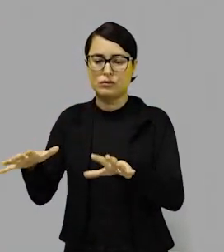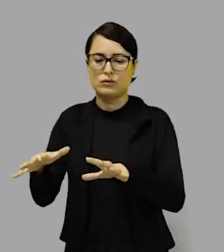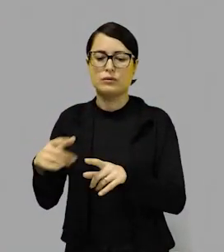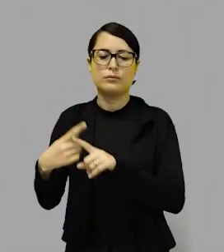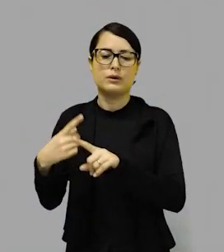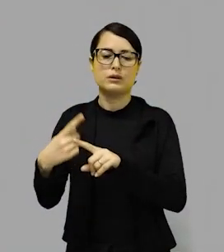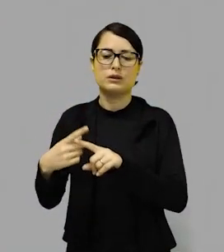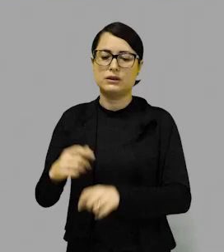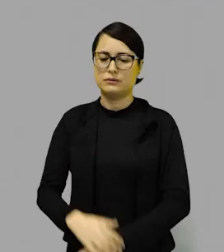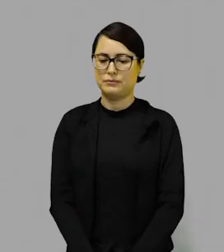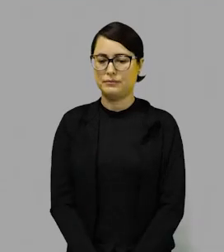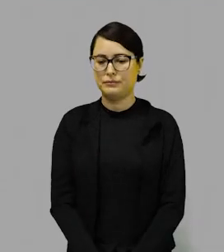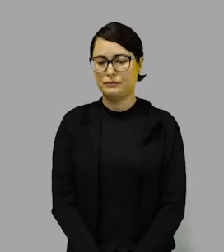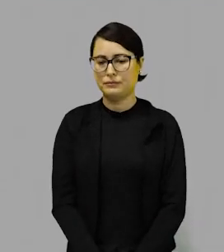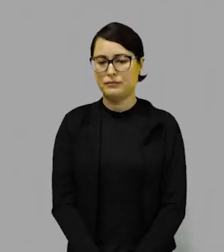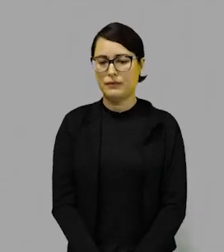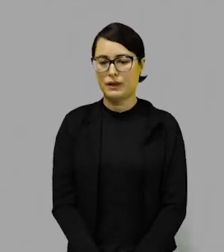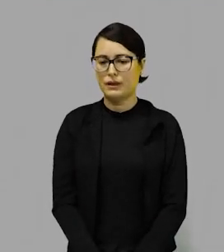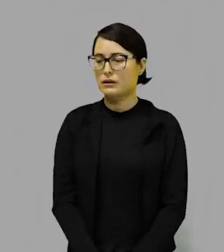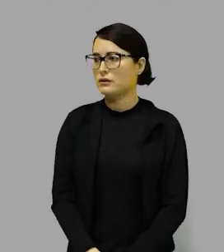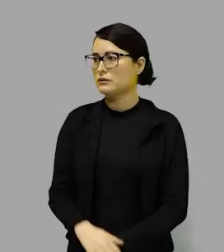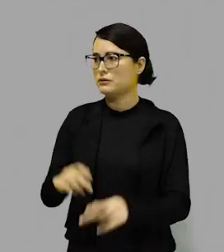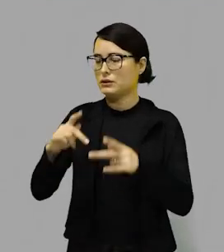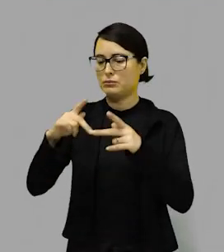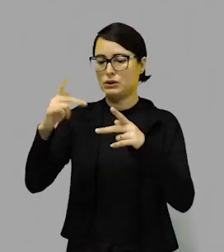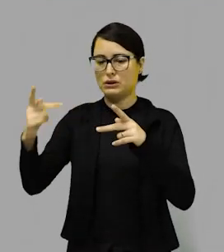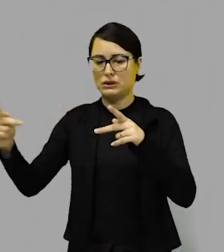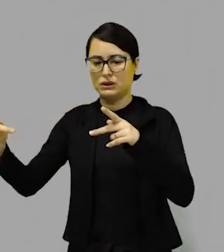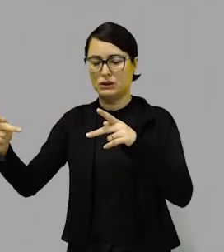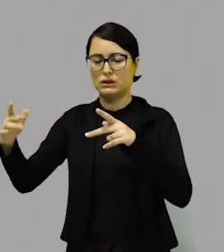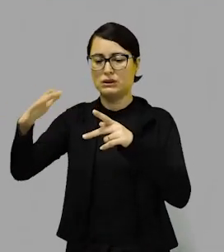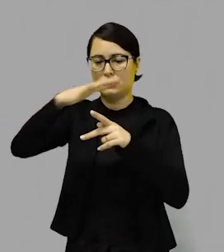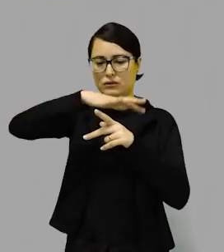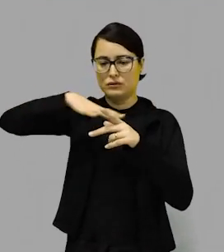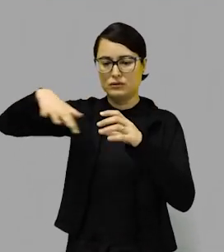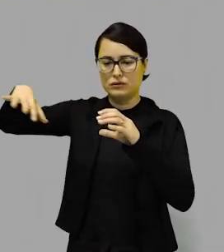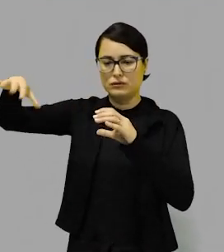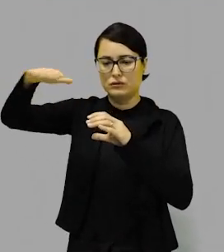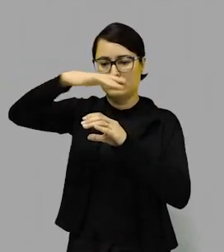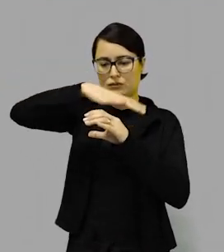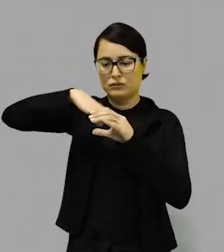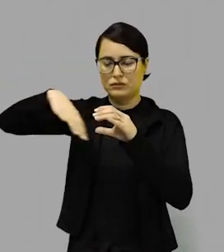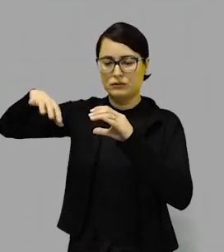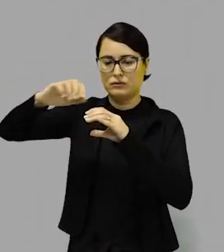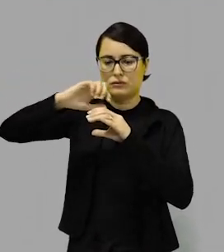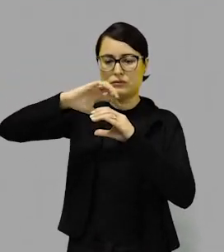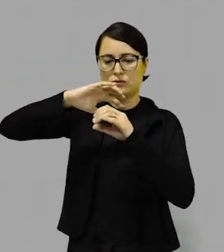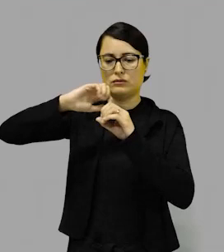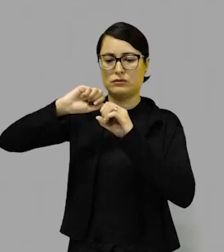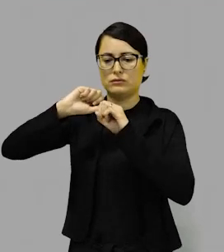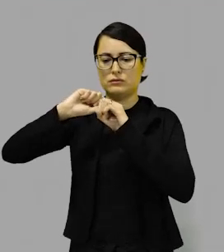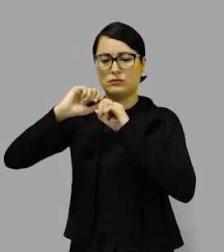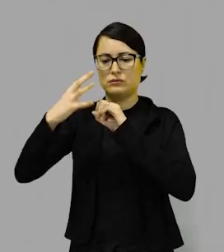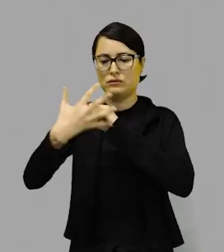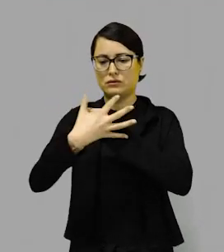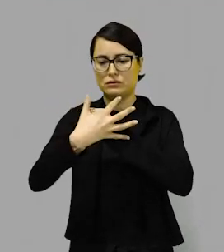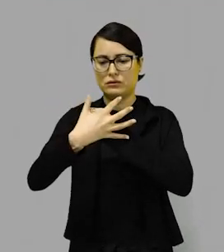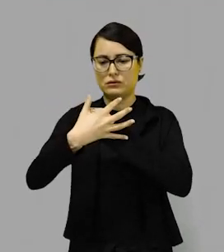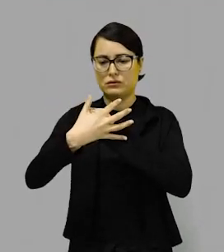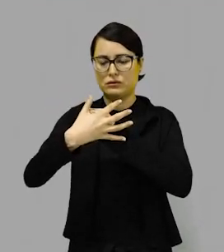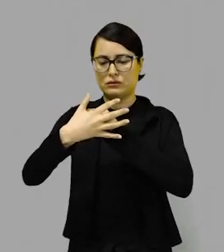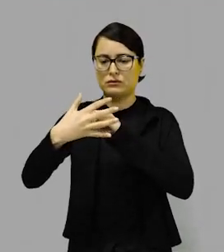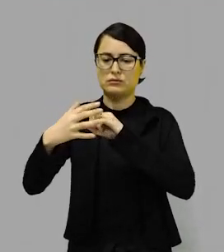chamado de coronavírus? Por causa dessas proteínas que ficam na parte de fora do envelope, que tem um aspecto de coroa,